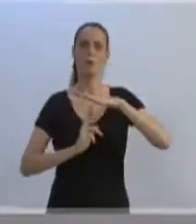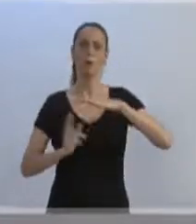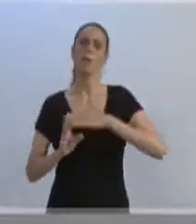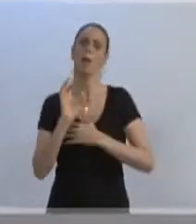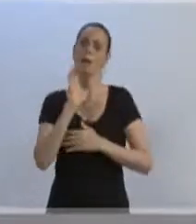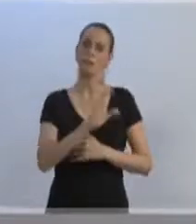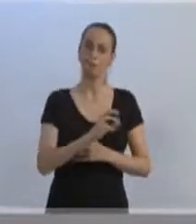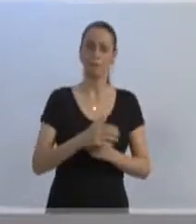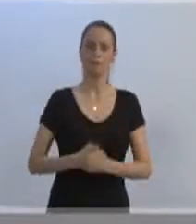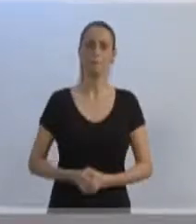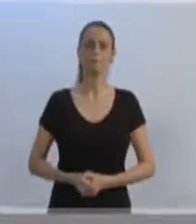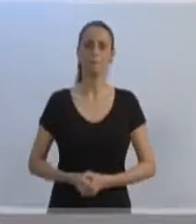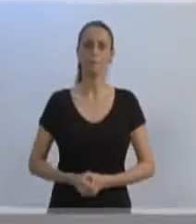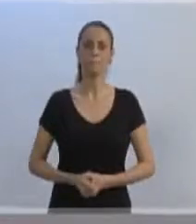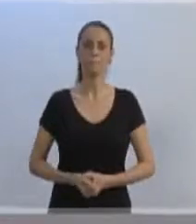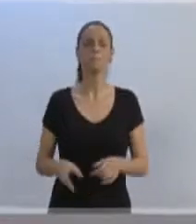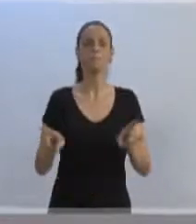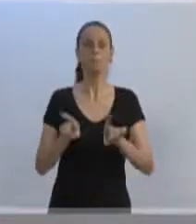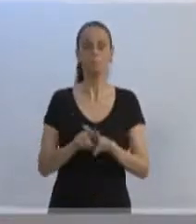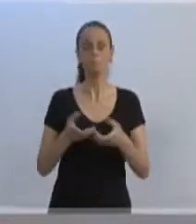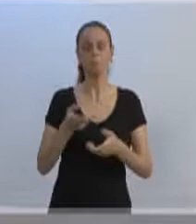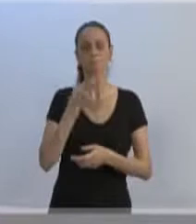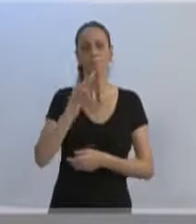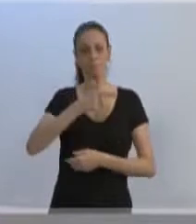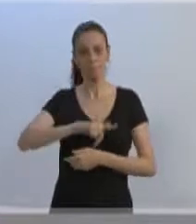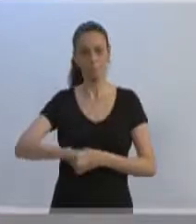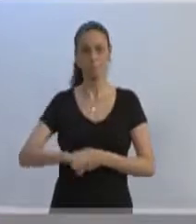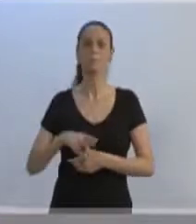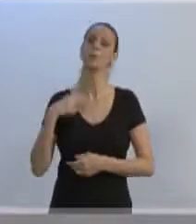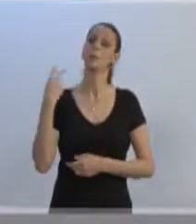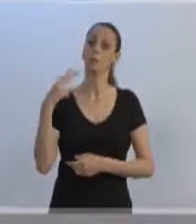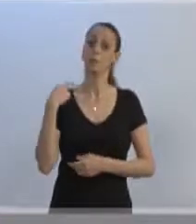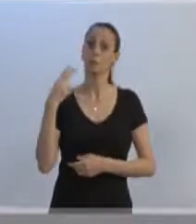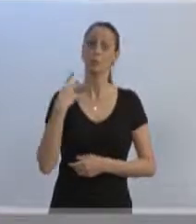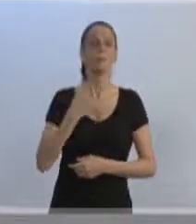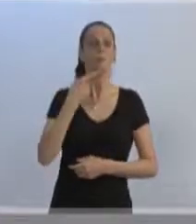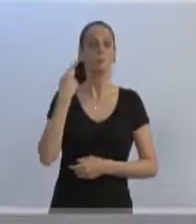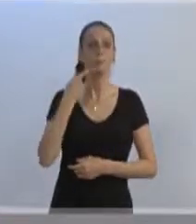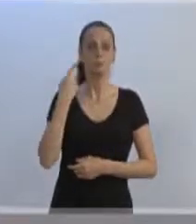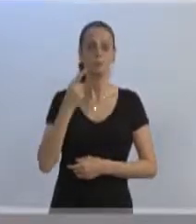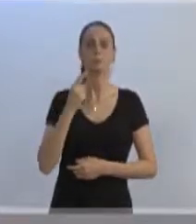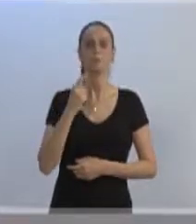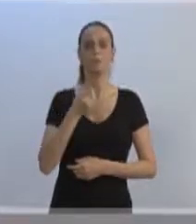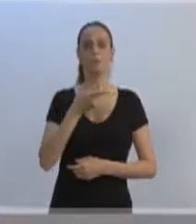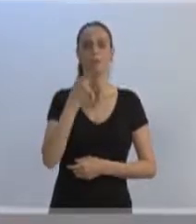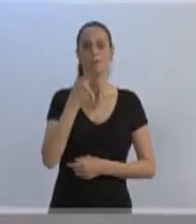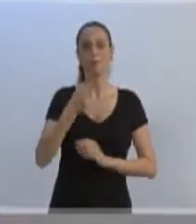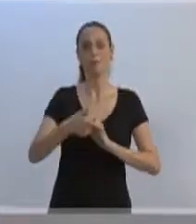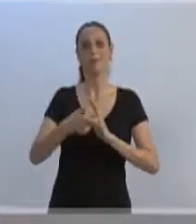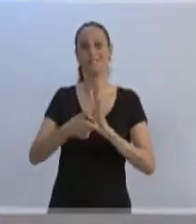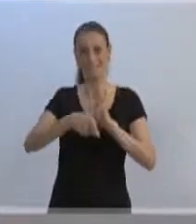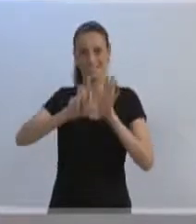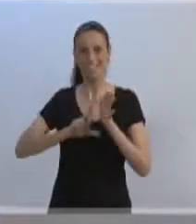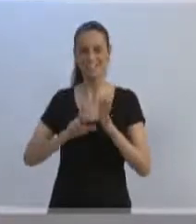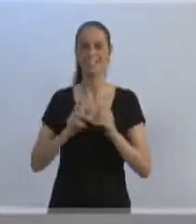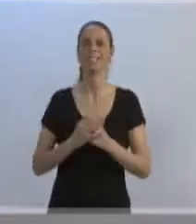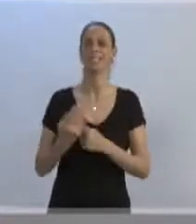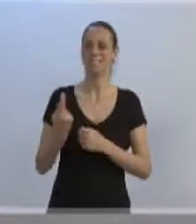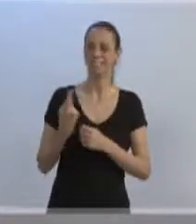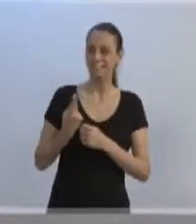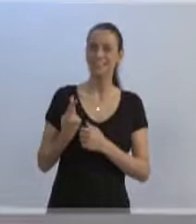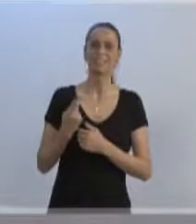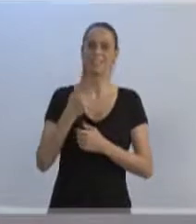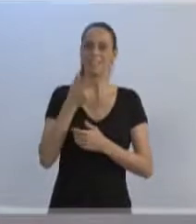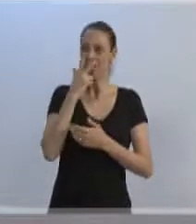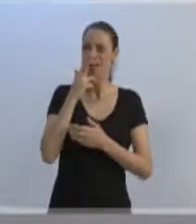também mas também quero falar de novo aqui o vereador marcelo lanzarin de novo acabou se antecipando a gente fez uma dobradinha obrigado